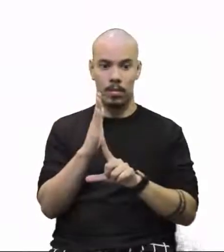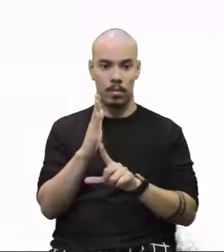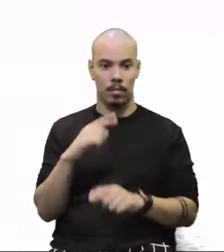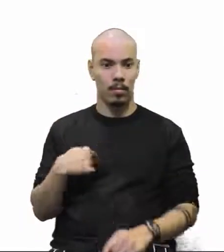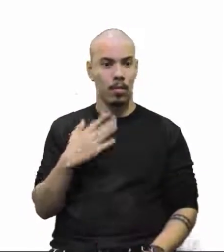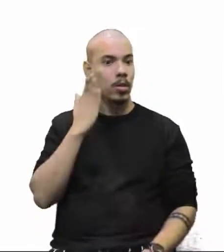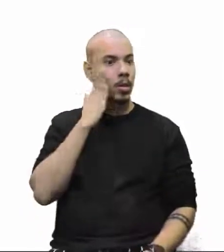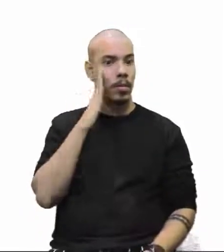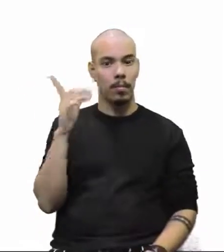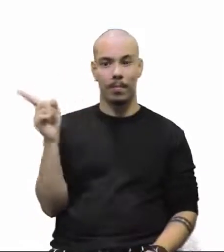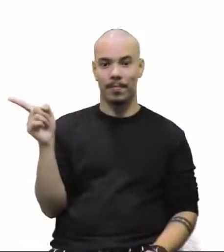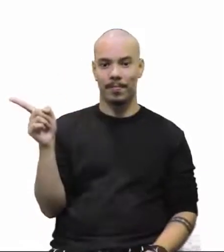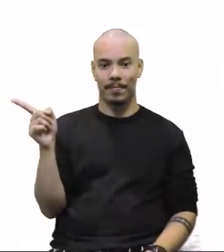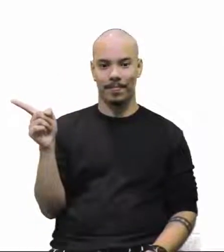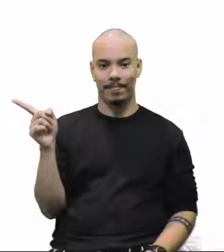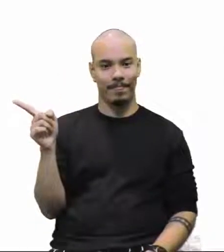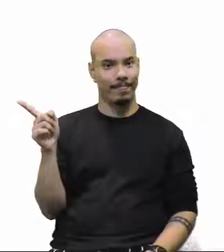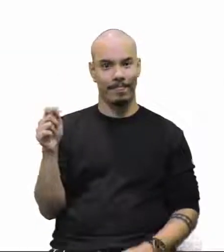Olha lá, para cima.